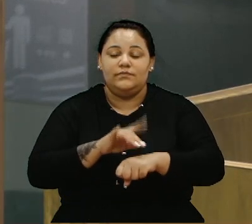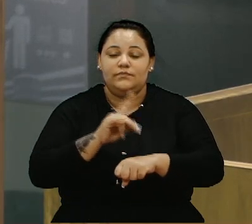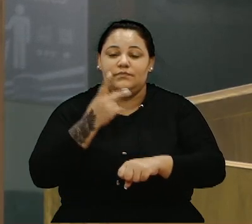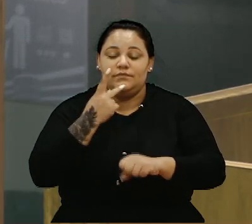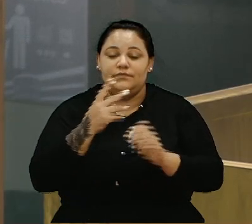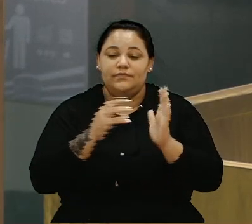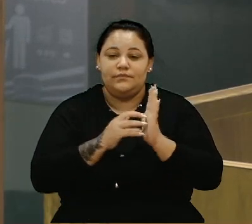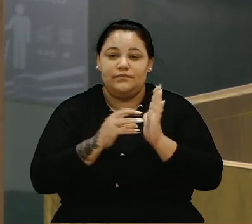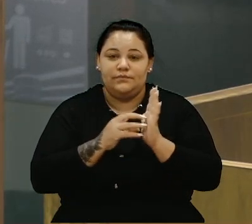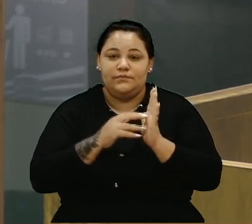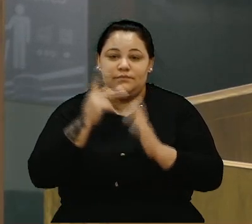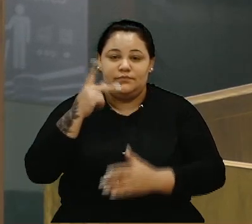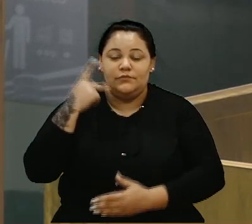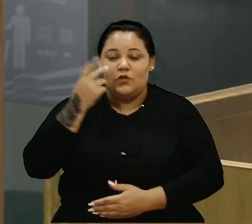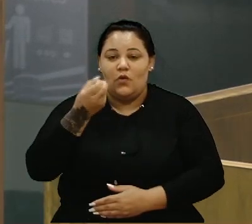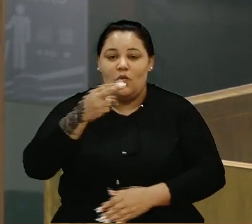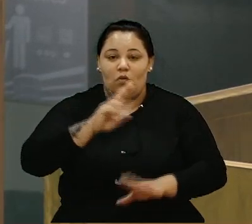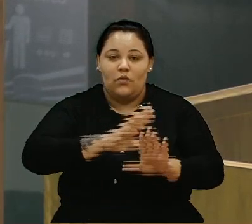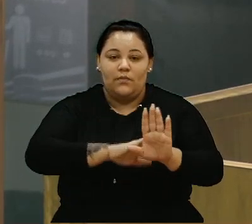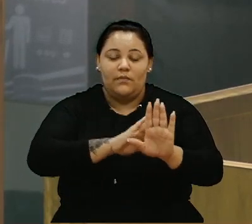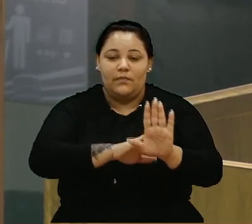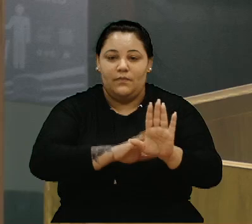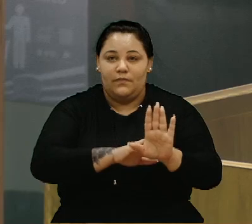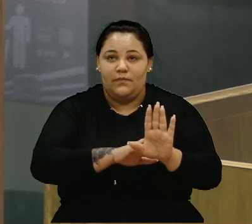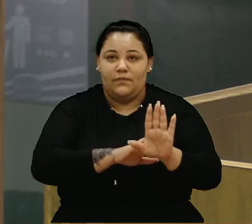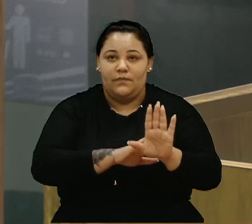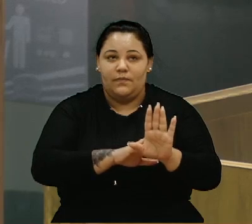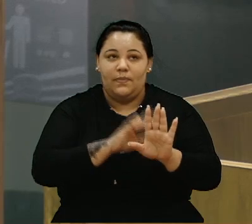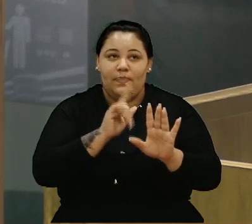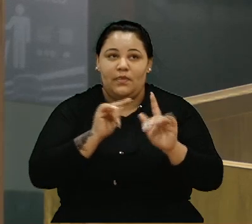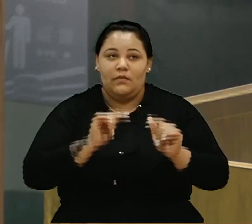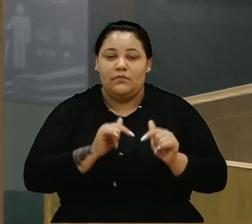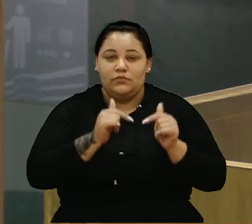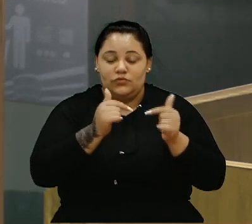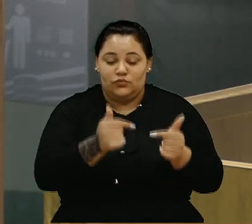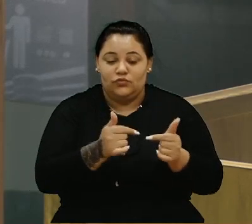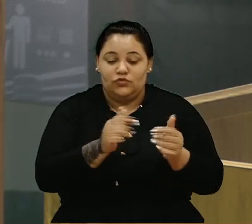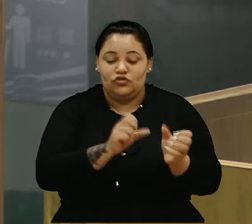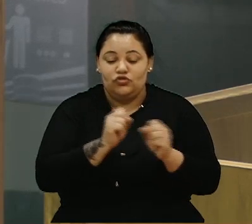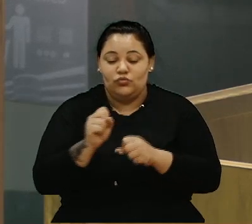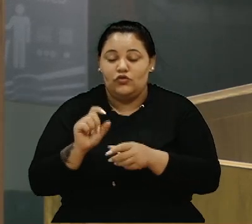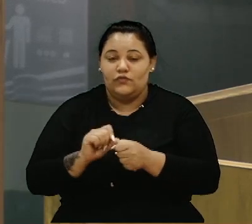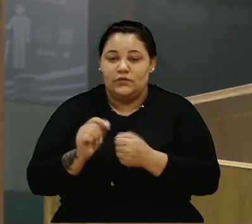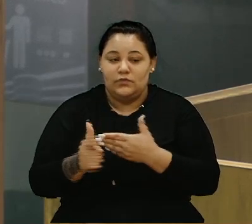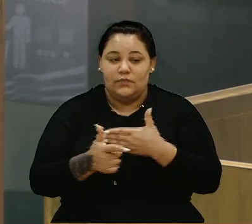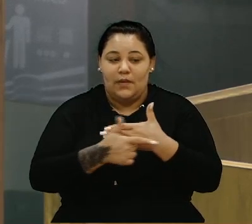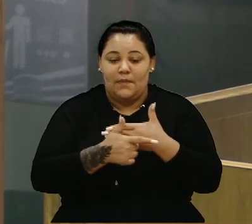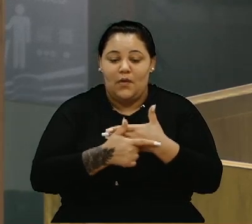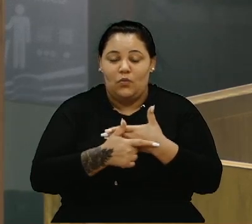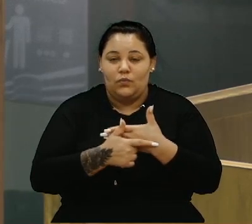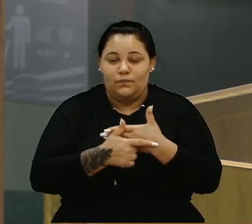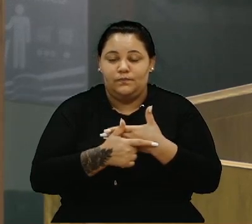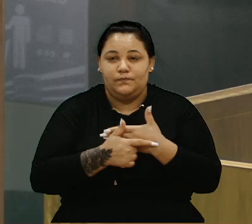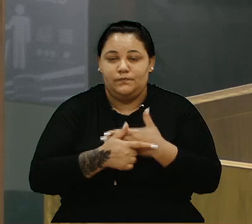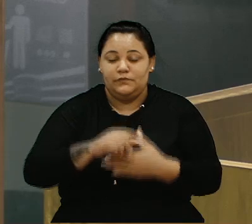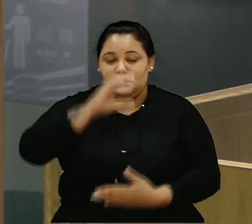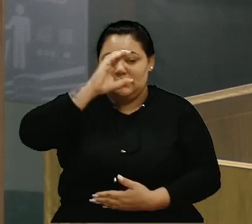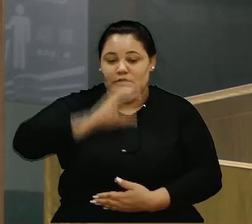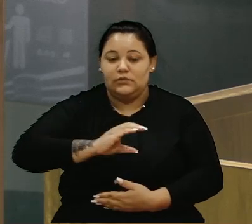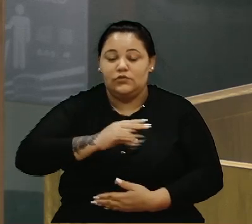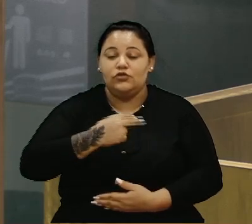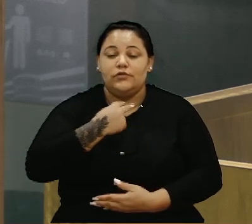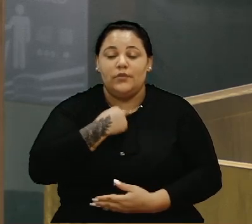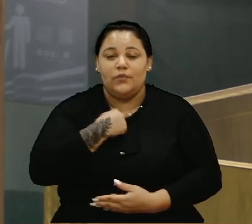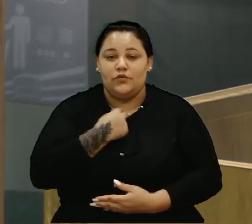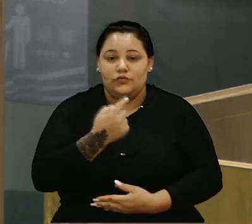uma ideologia. Aqui são de ações. O que a gente pode fazer enquanto cidadão. Não podemos verificar uma